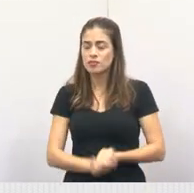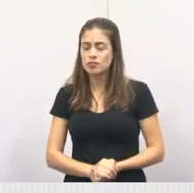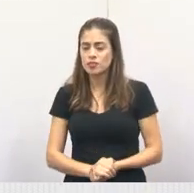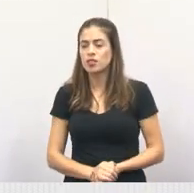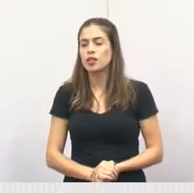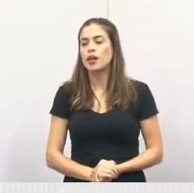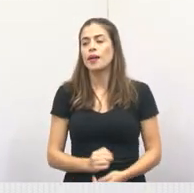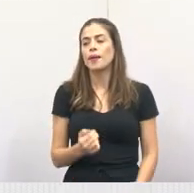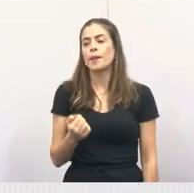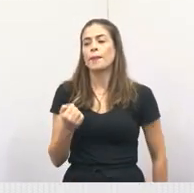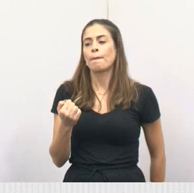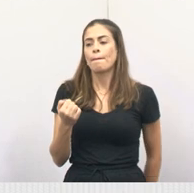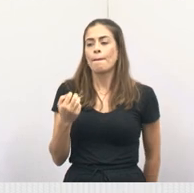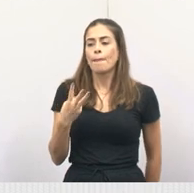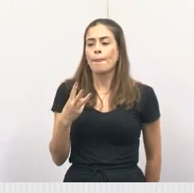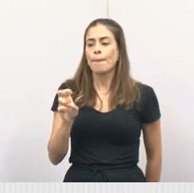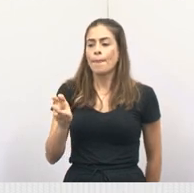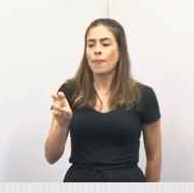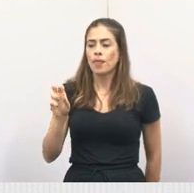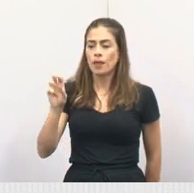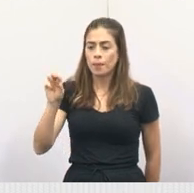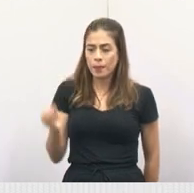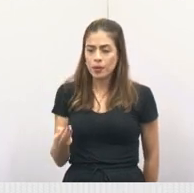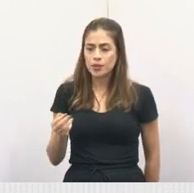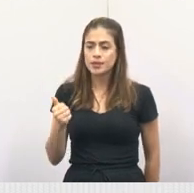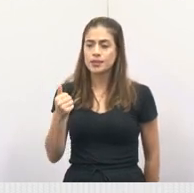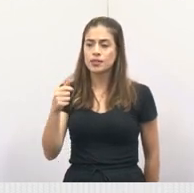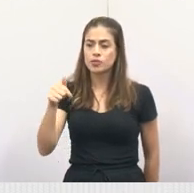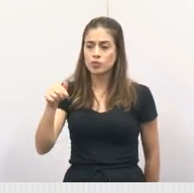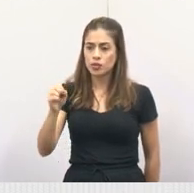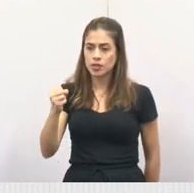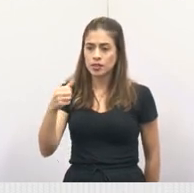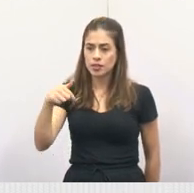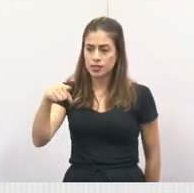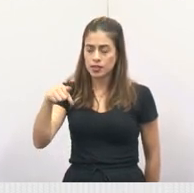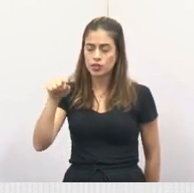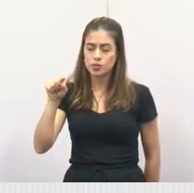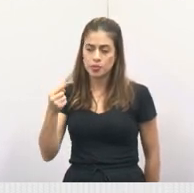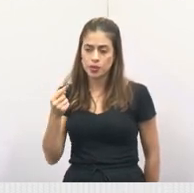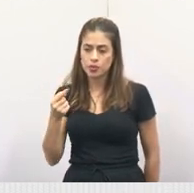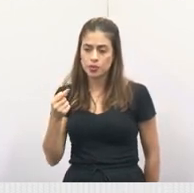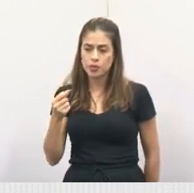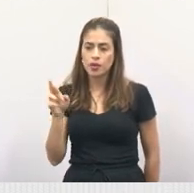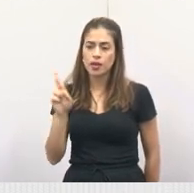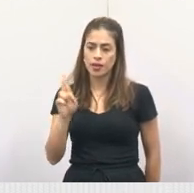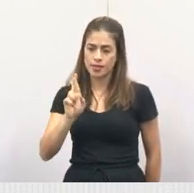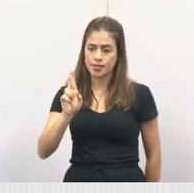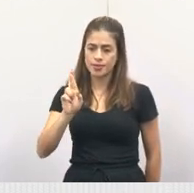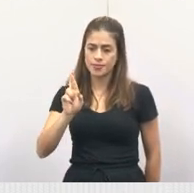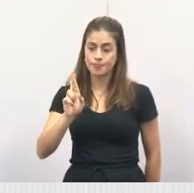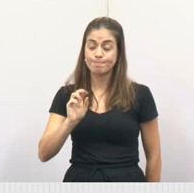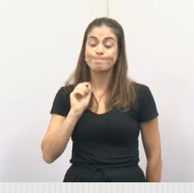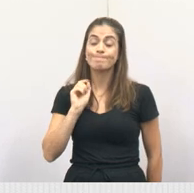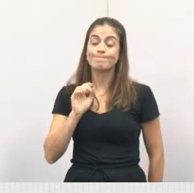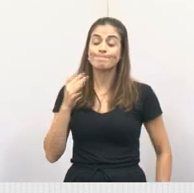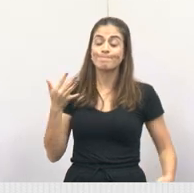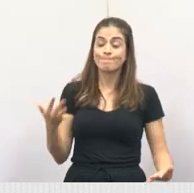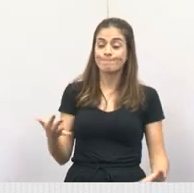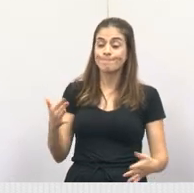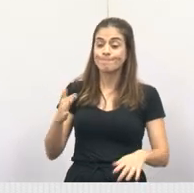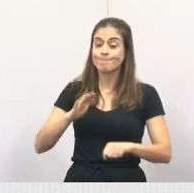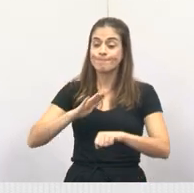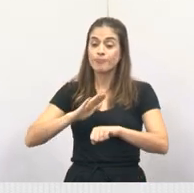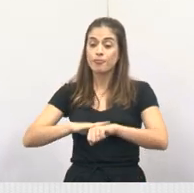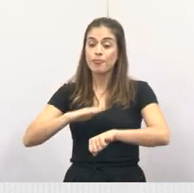para o município por 35 milhões e 187 mil reais ou seja o dobro do